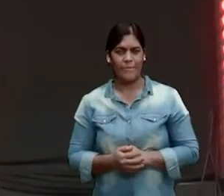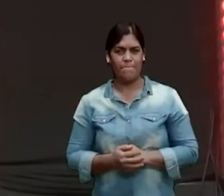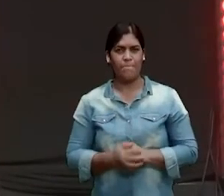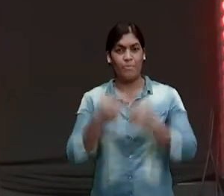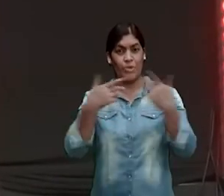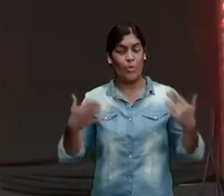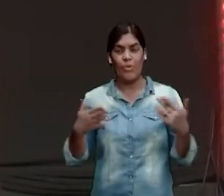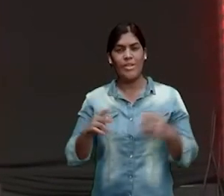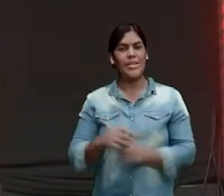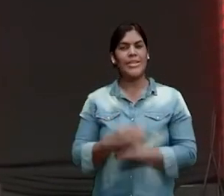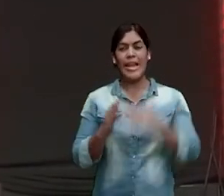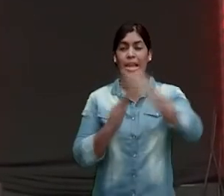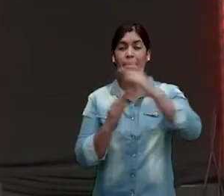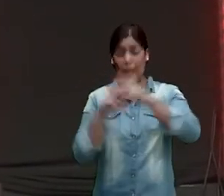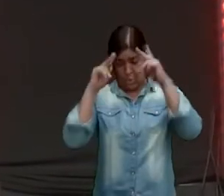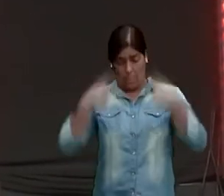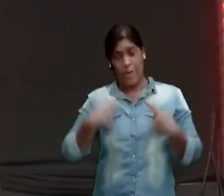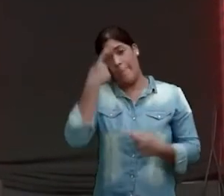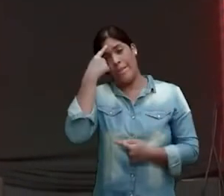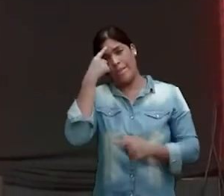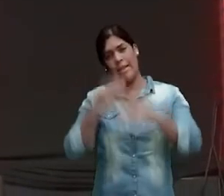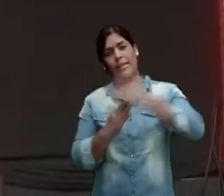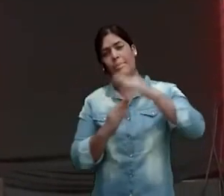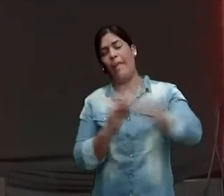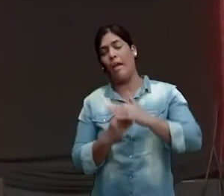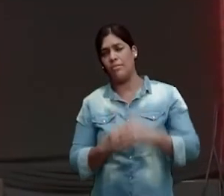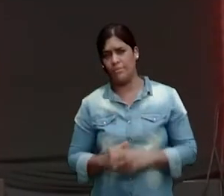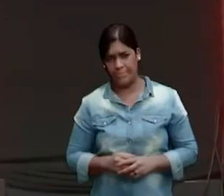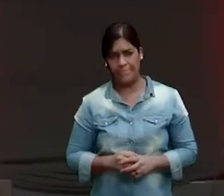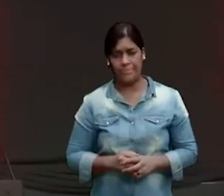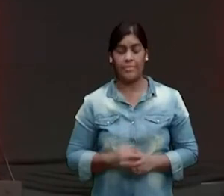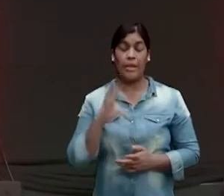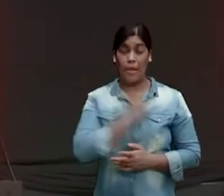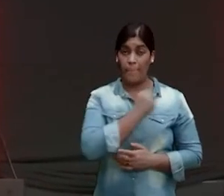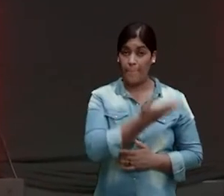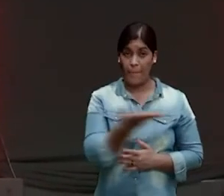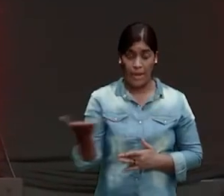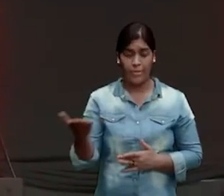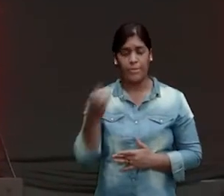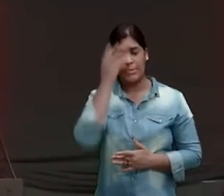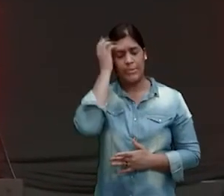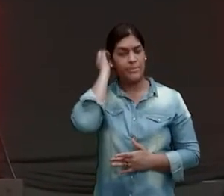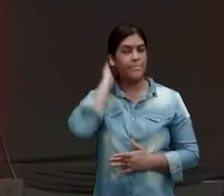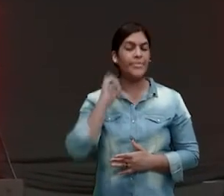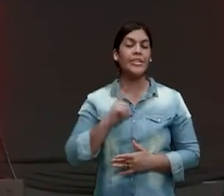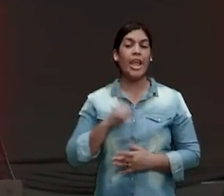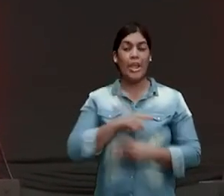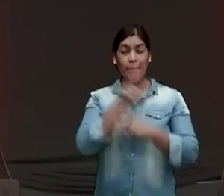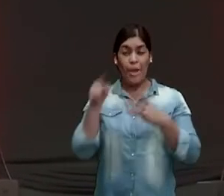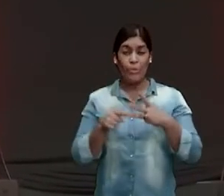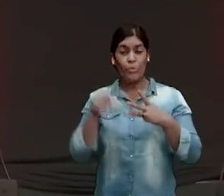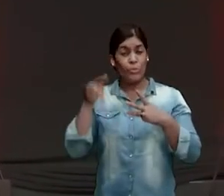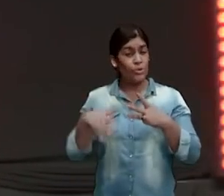transcende a sua possibilidade de fingir meus amados Mas tem uma última